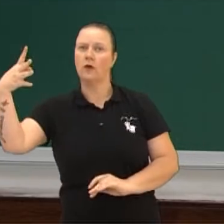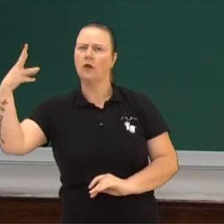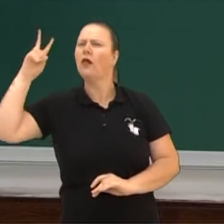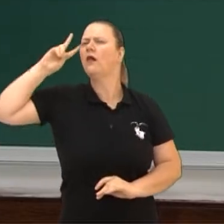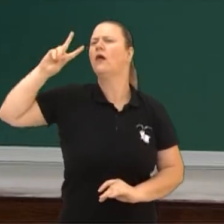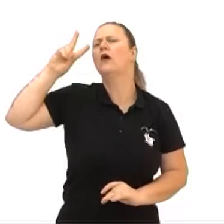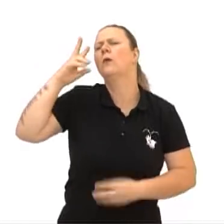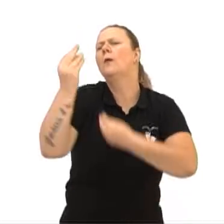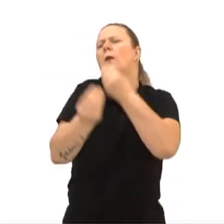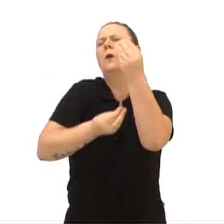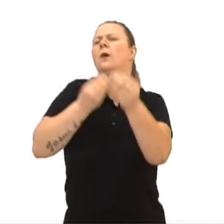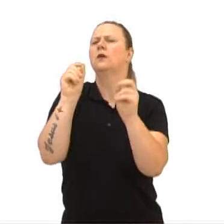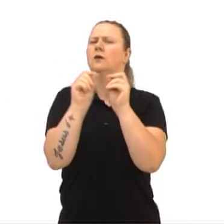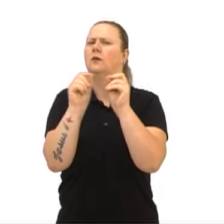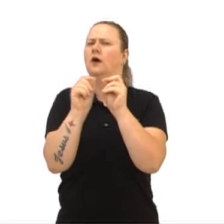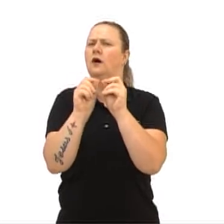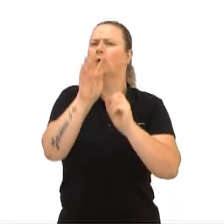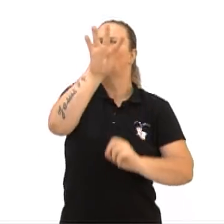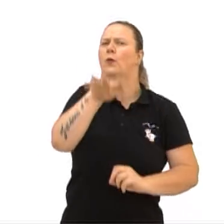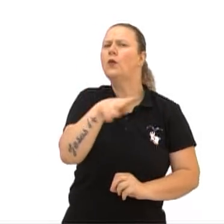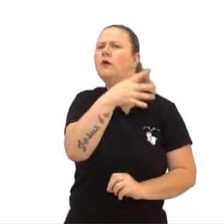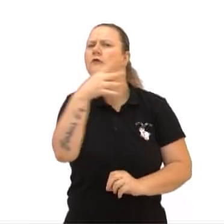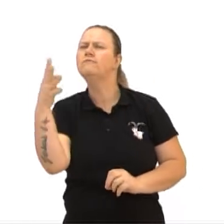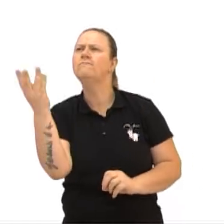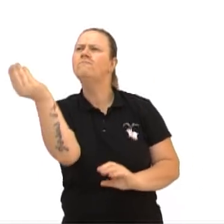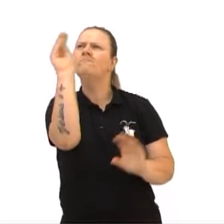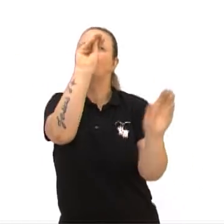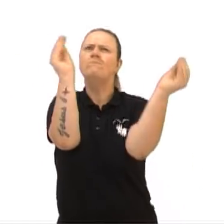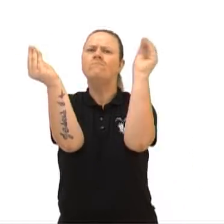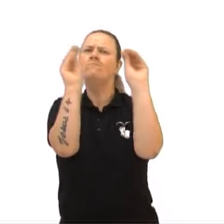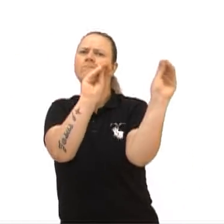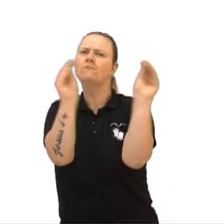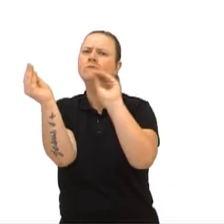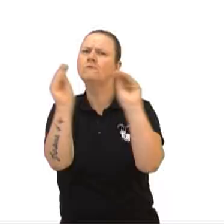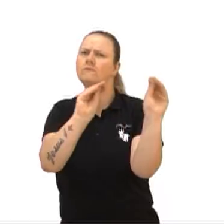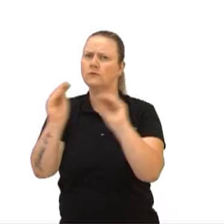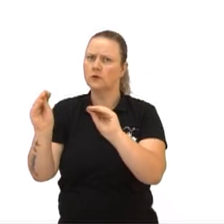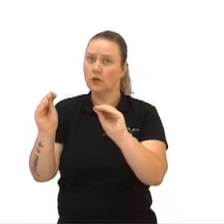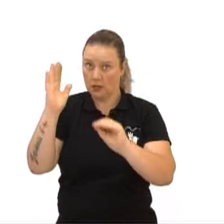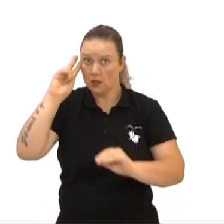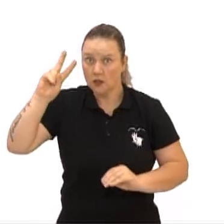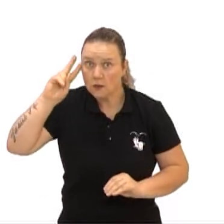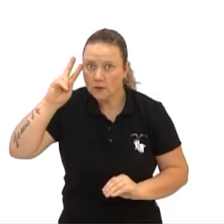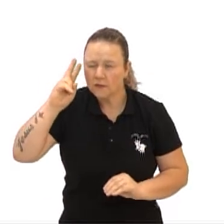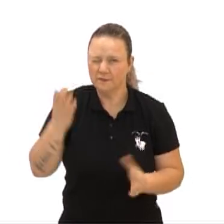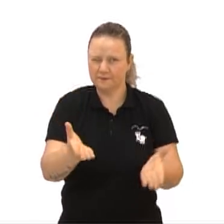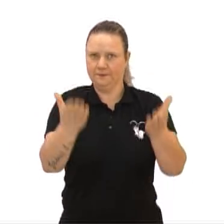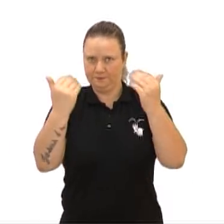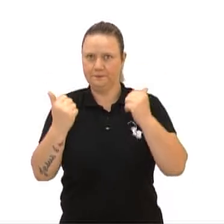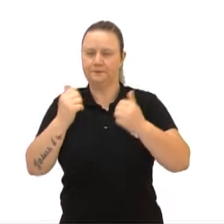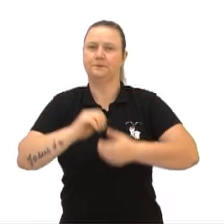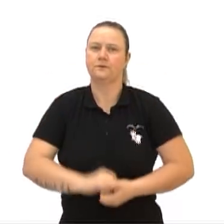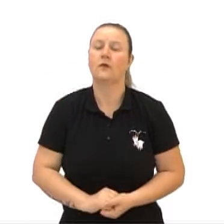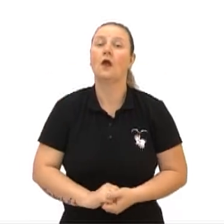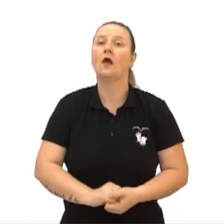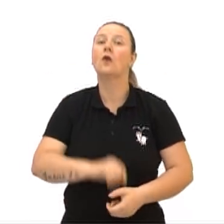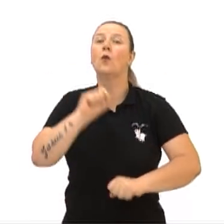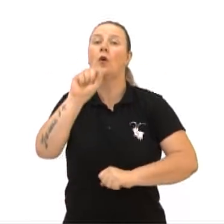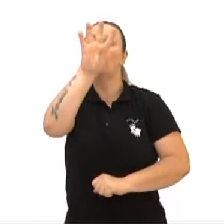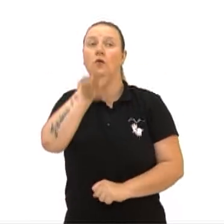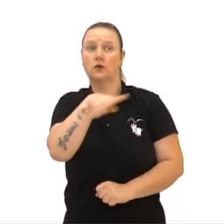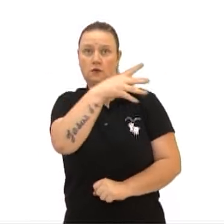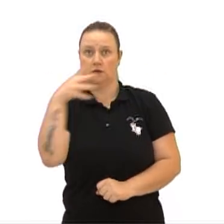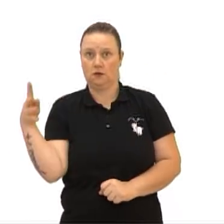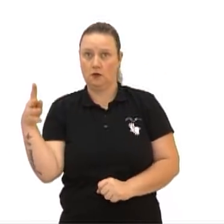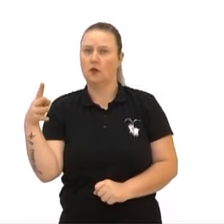como que nós trabalhamos tabelas? Como que nós montamos uma tabela? Então, vamos lá, olha só. Então, tabelas. Uma